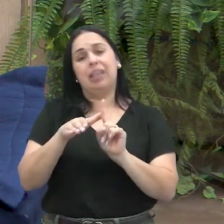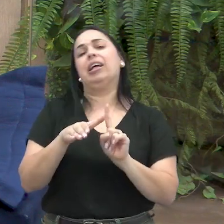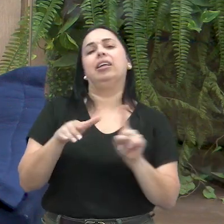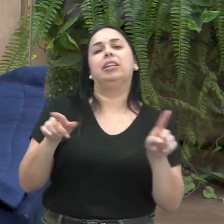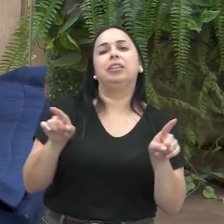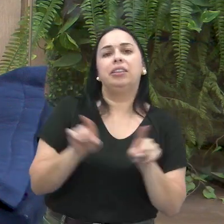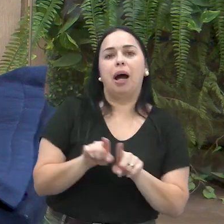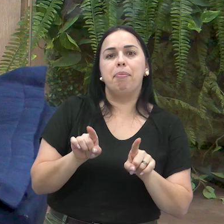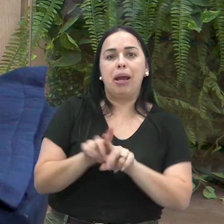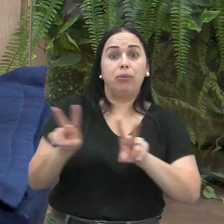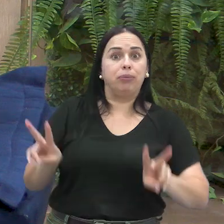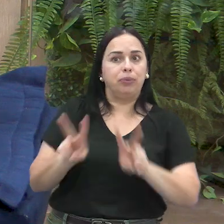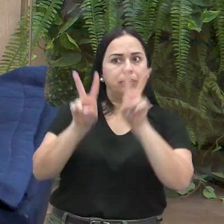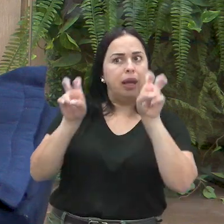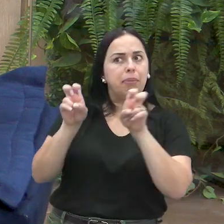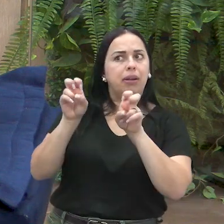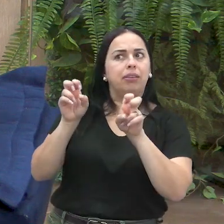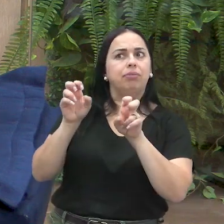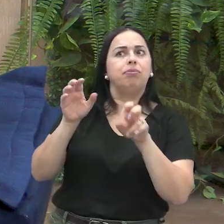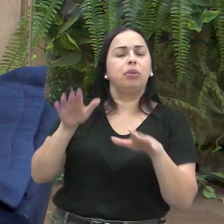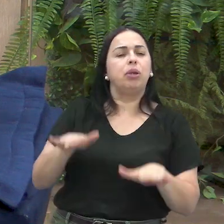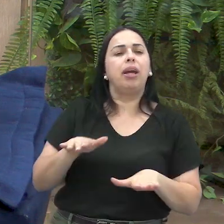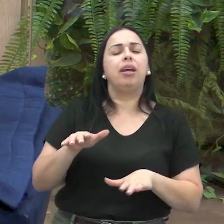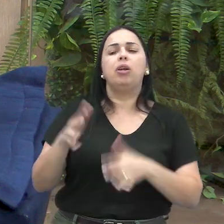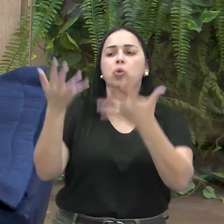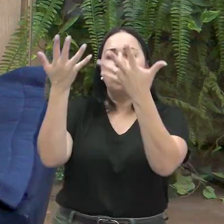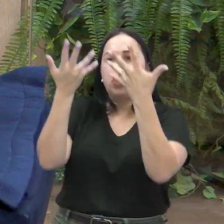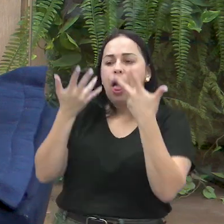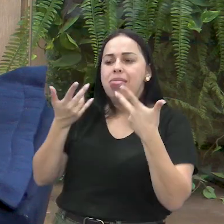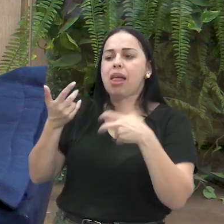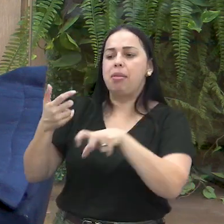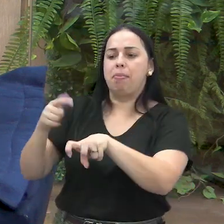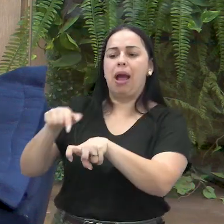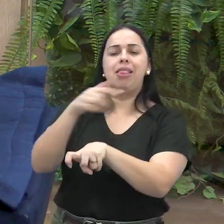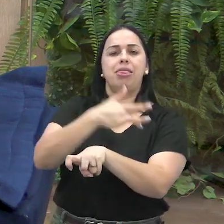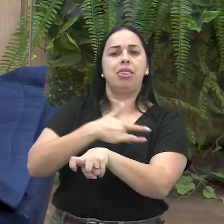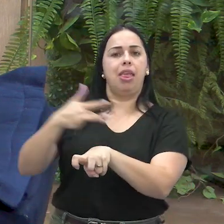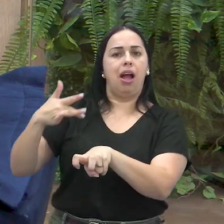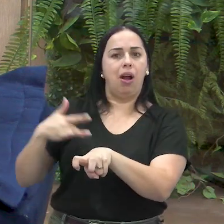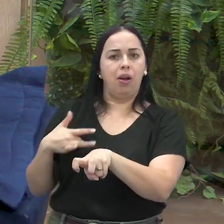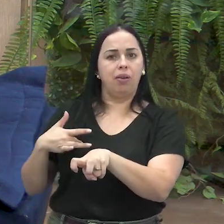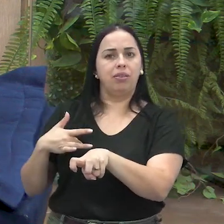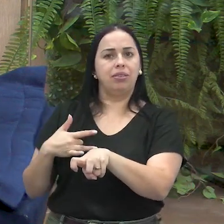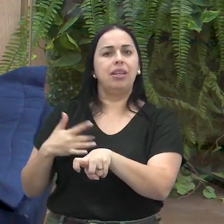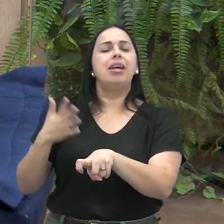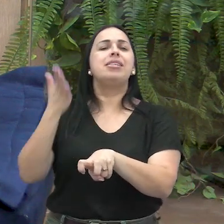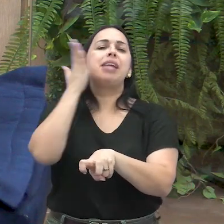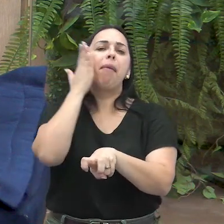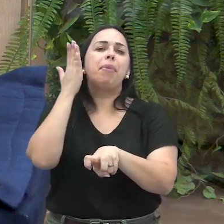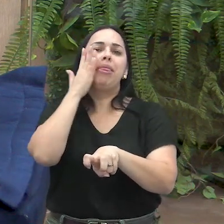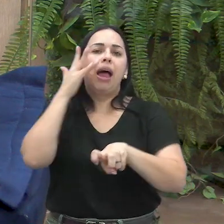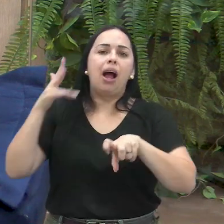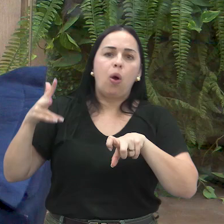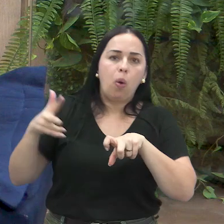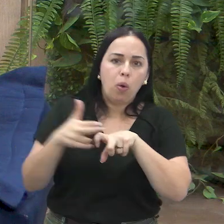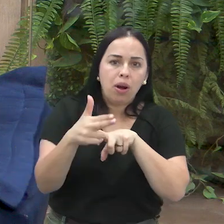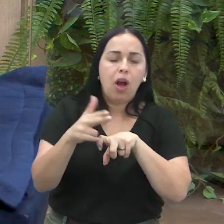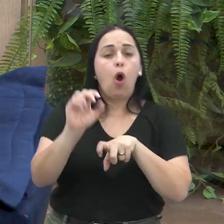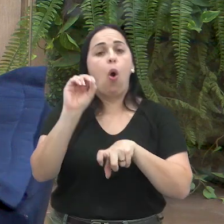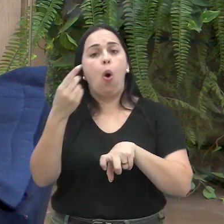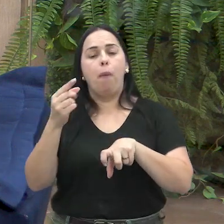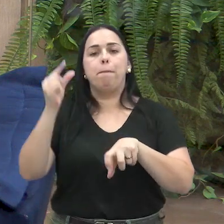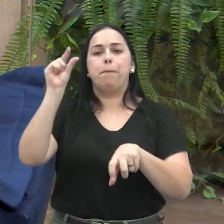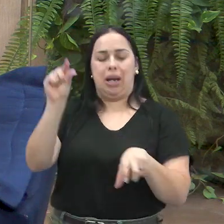a gente tem um assunto muito antigo que é o bem-estar animal, né? Esse desenho que as pessoas veem da castração gratuita, né, com